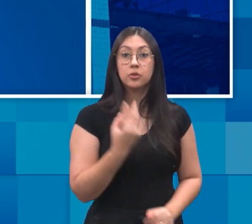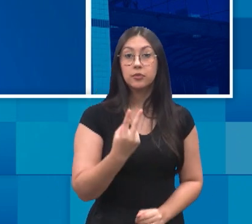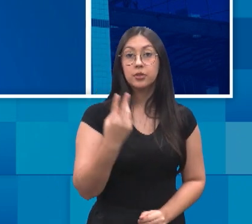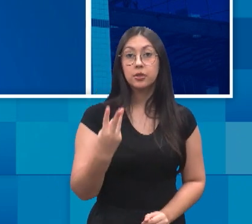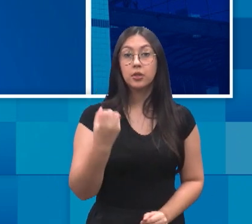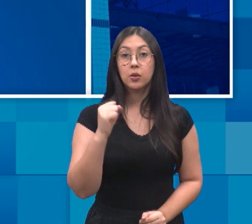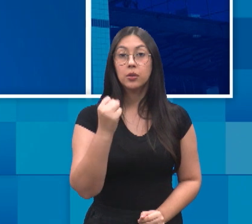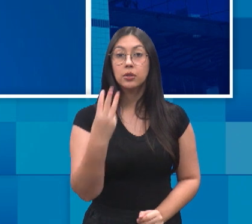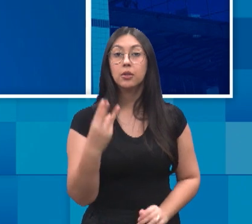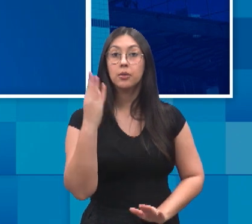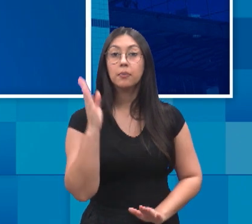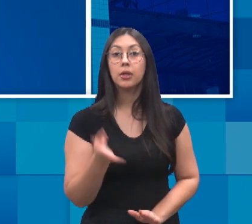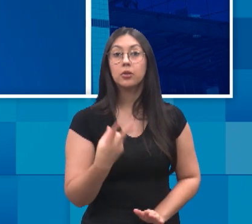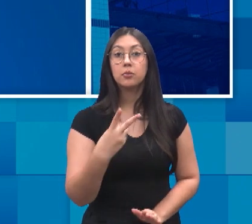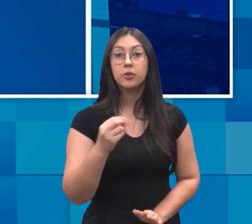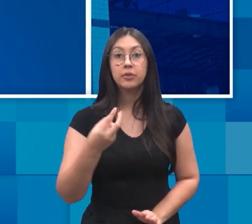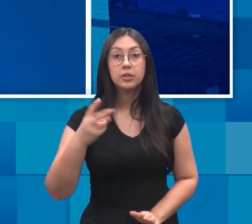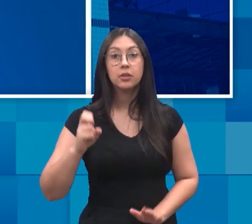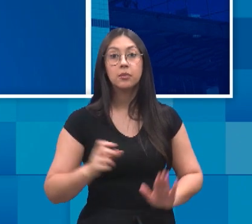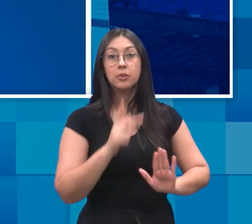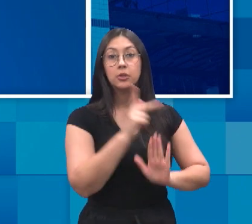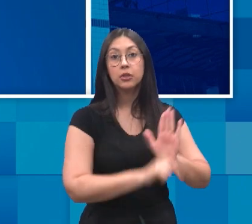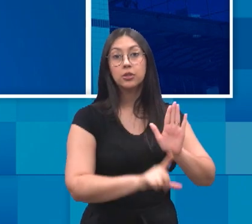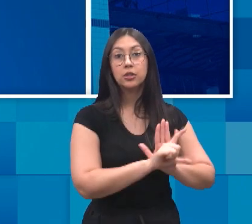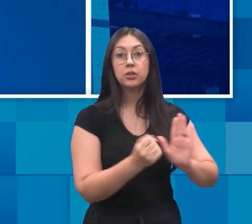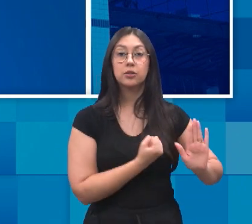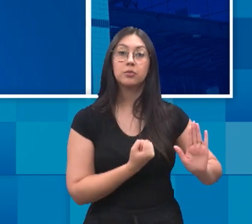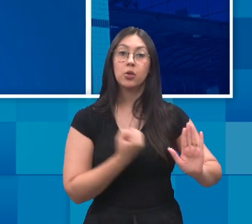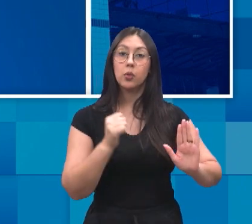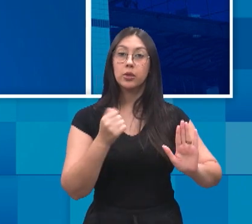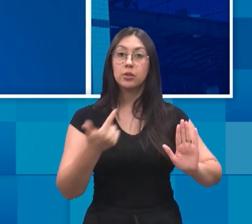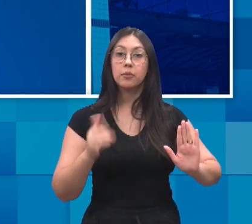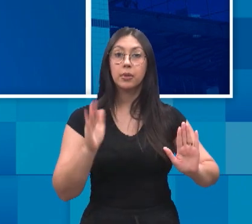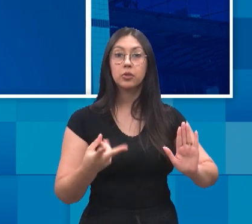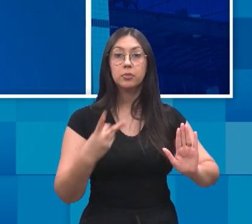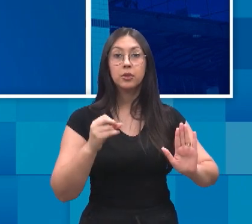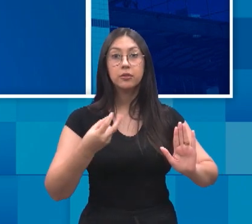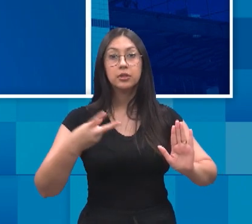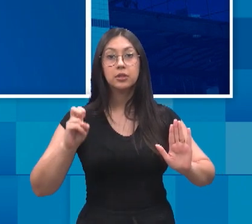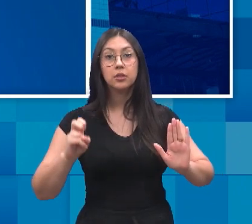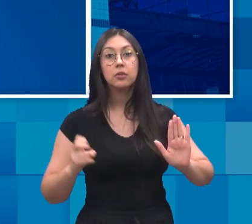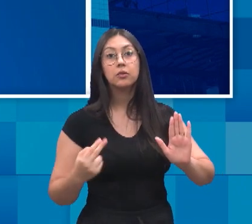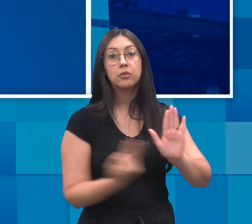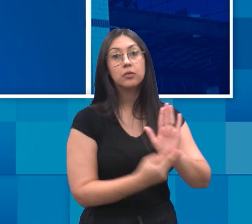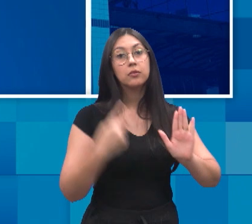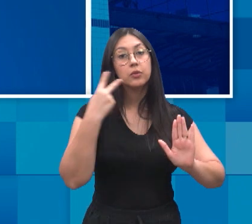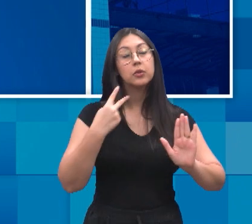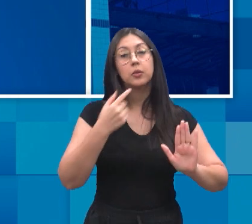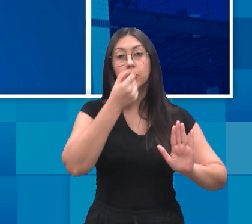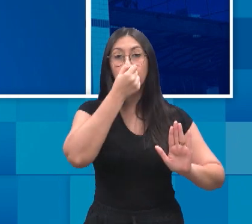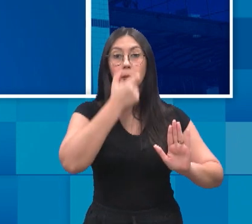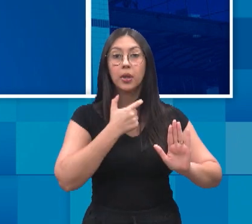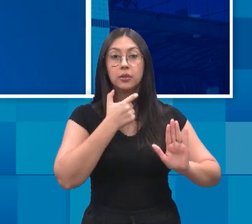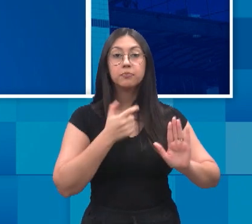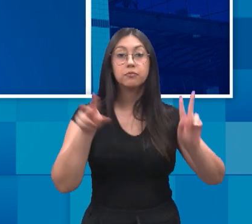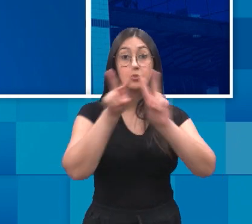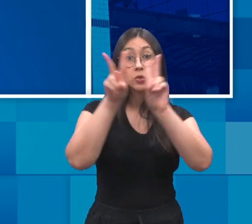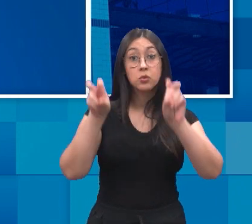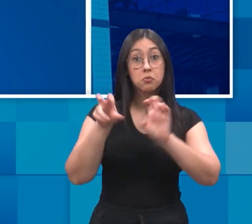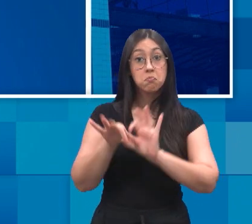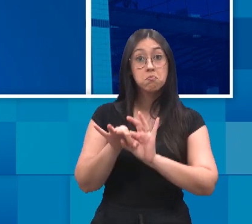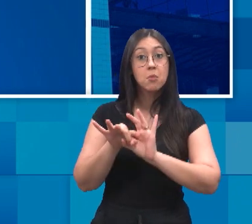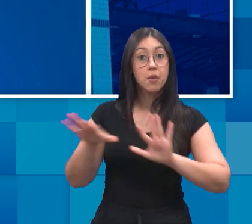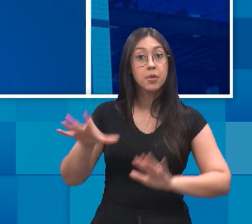2383/2025, projeto de lei número 82/2025, autoria vereador Roberto do Eleve. Autoriza o Poder Executivo